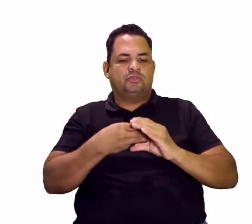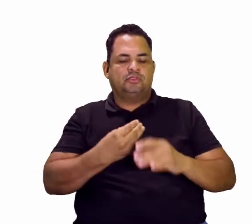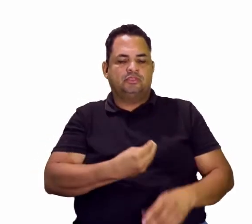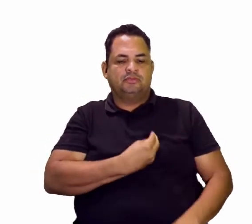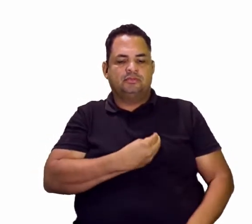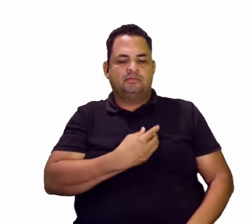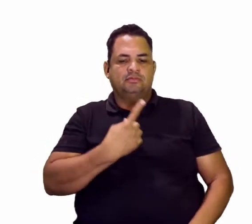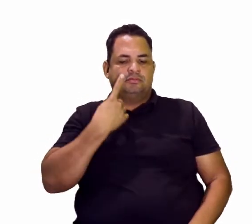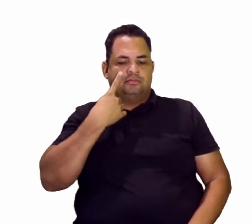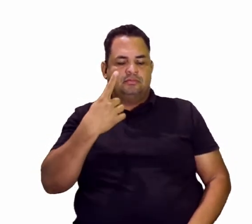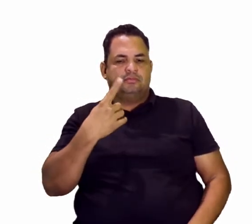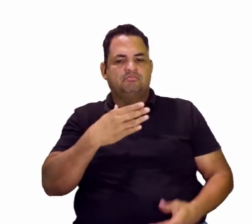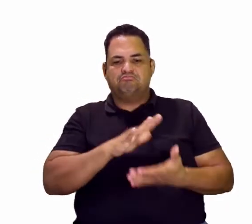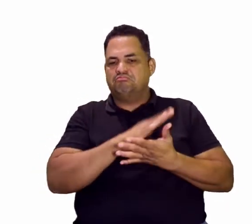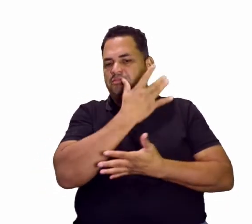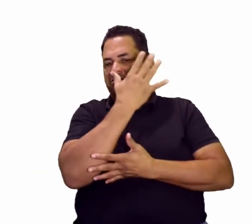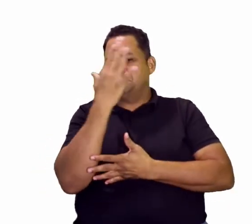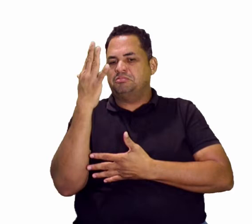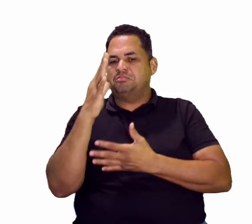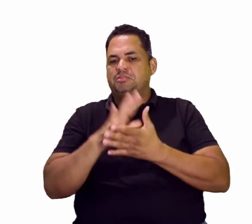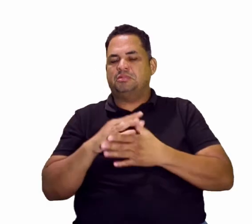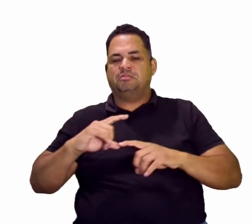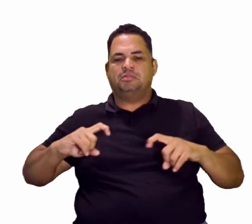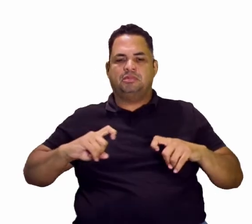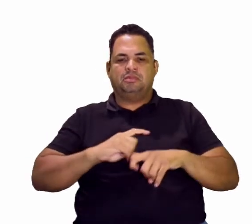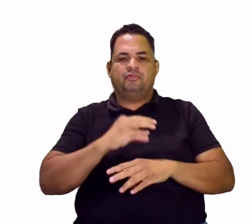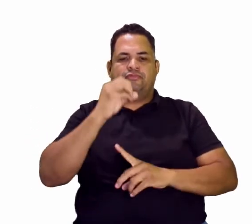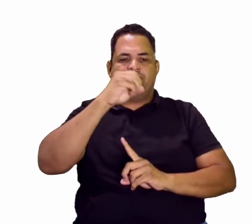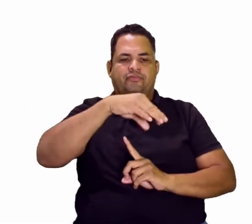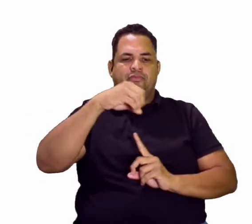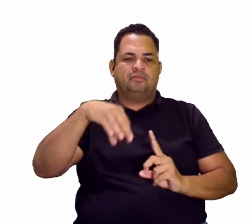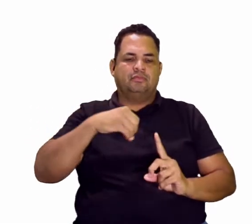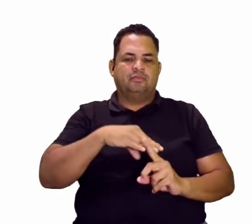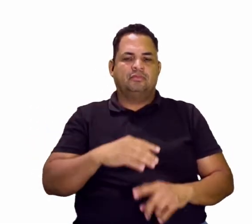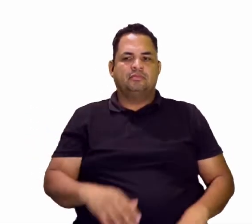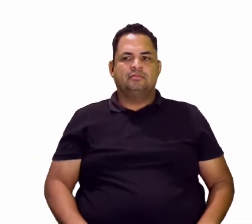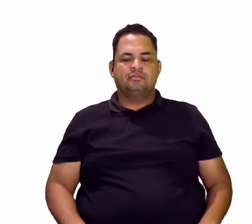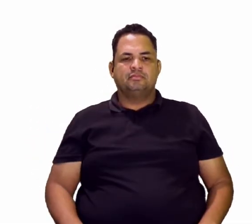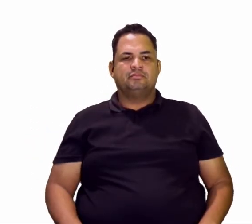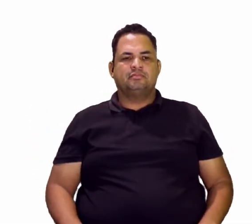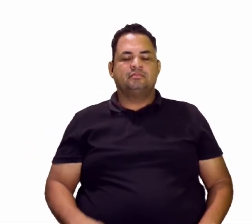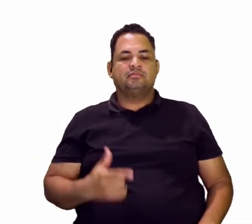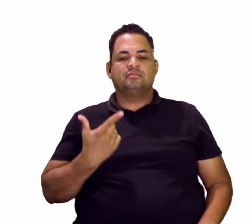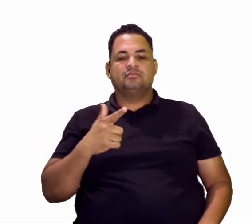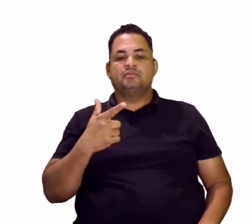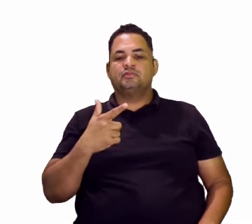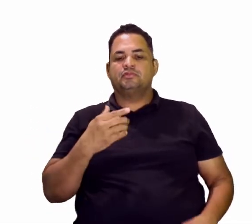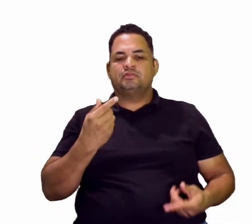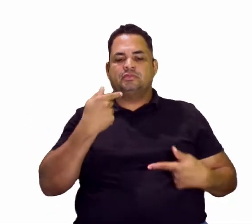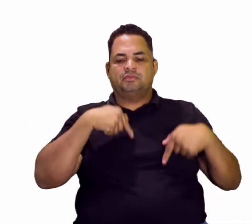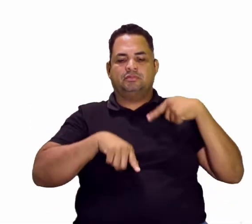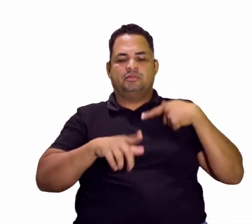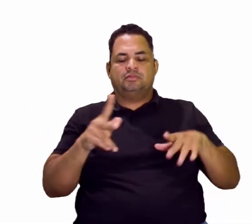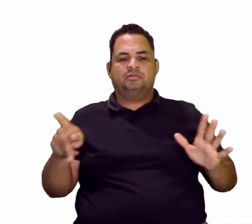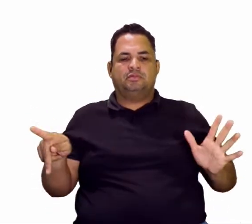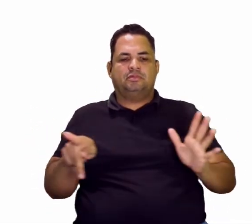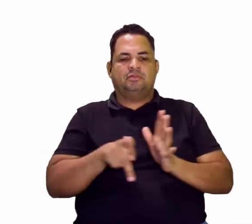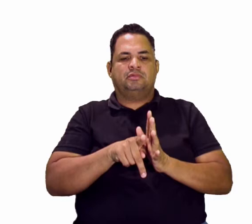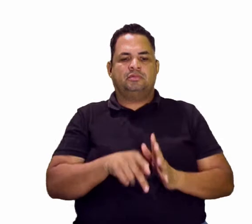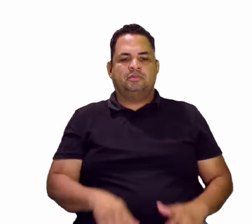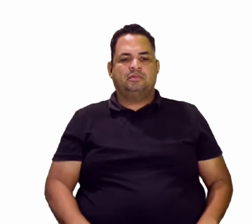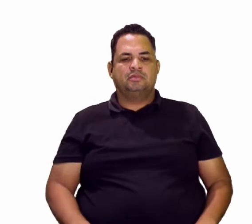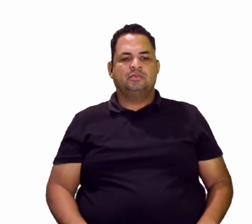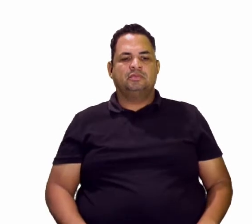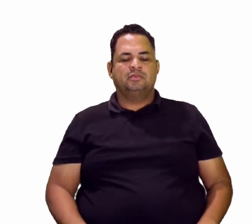organismo, seja planta, animal, bactéria ou fungo, tá bom? Não apresenta esse metabolismo próprio.